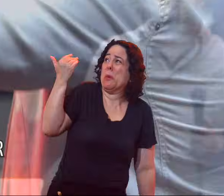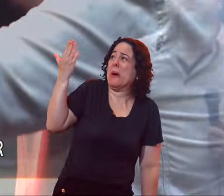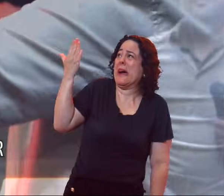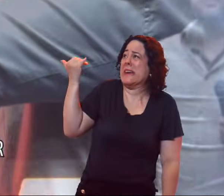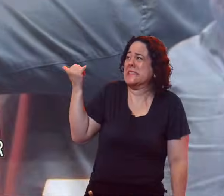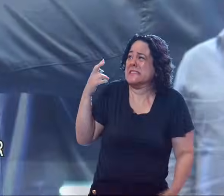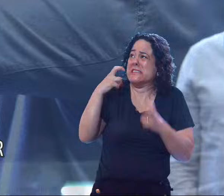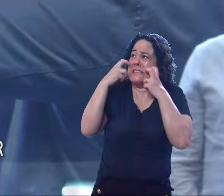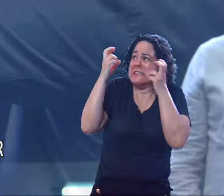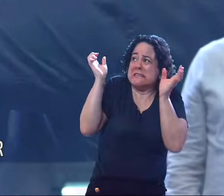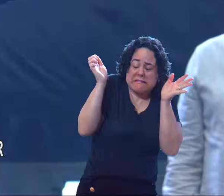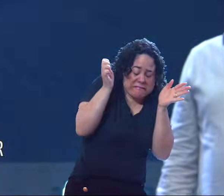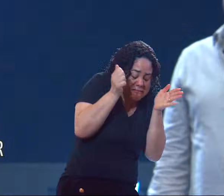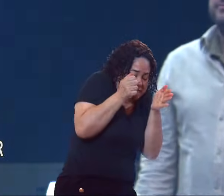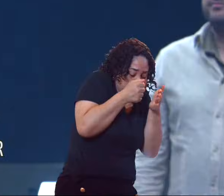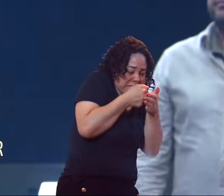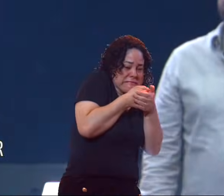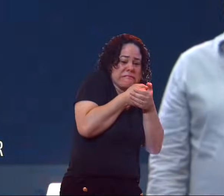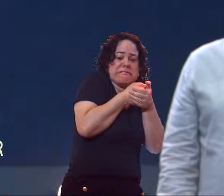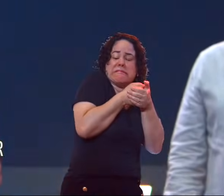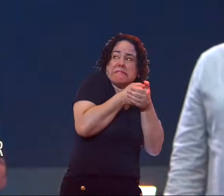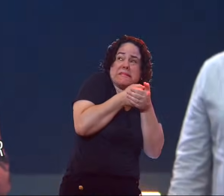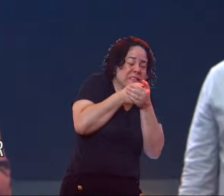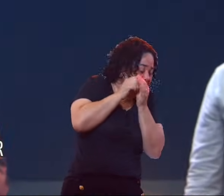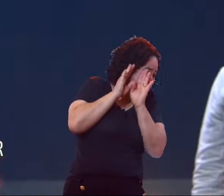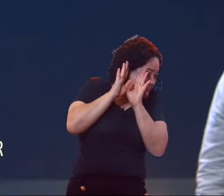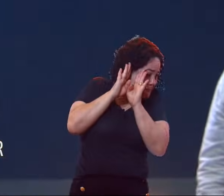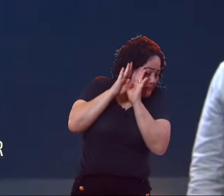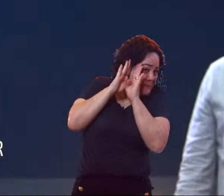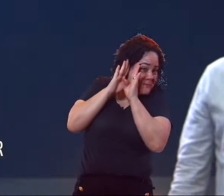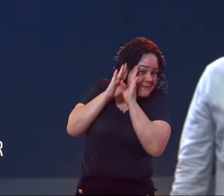me escondia de ti,